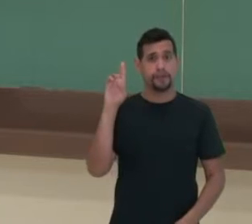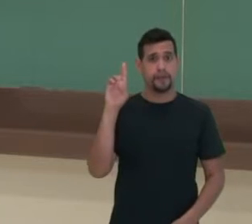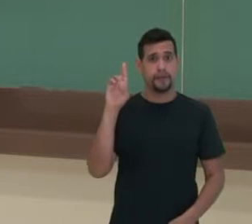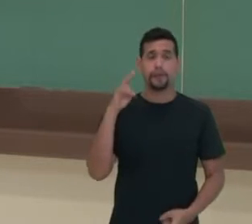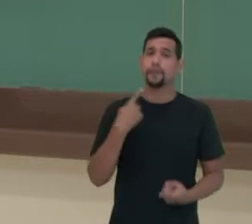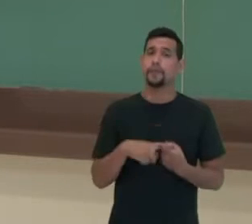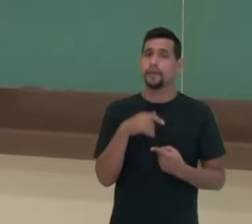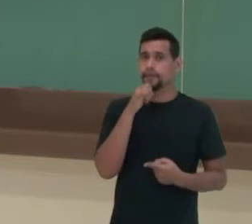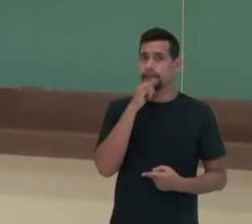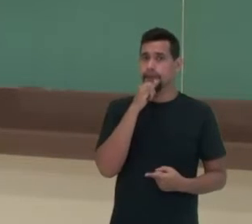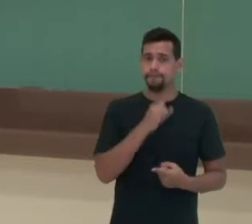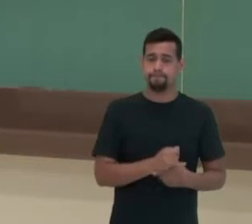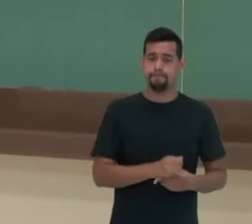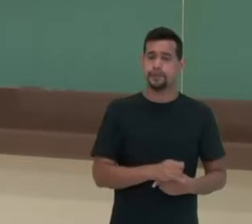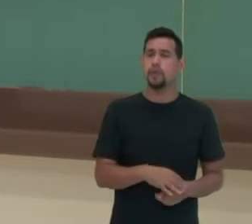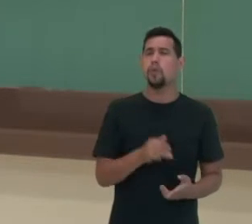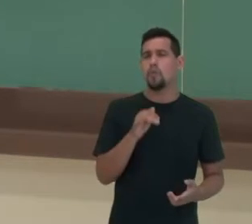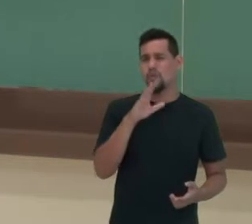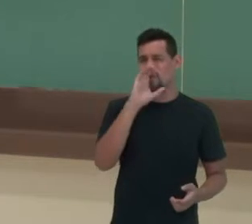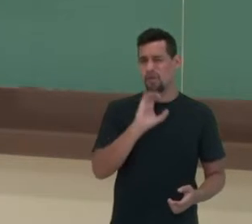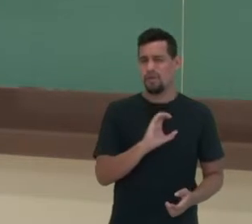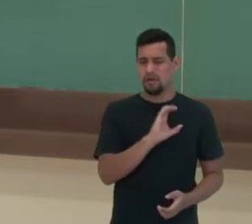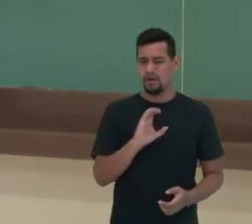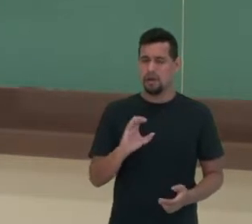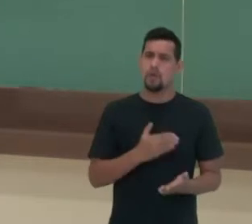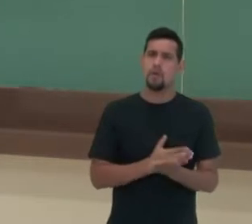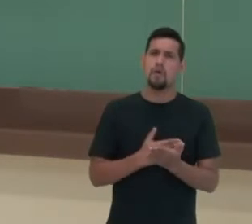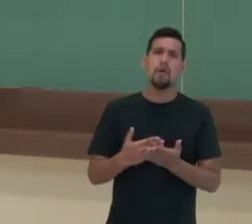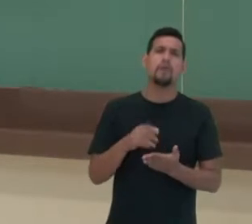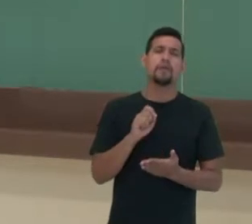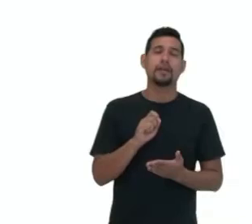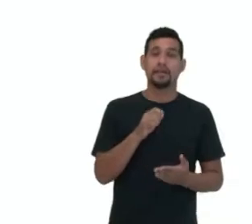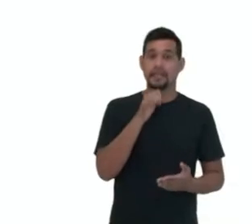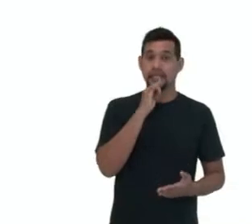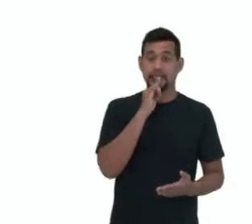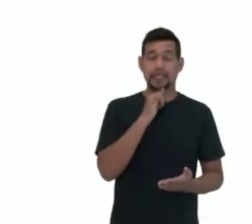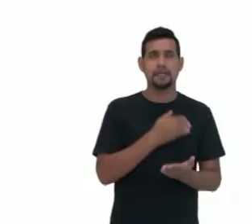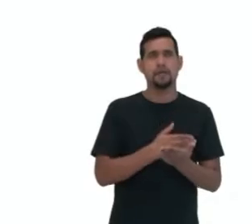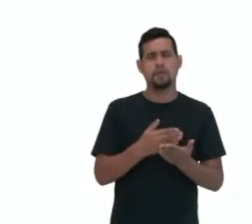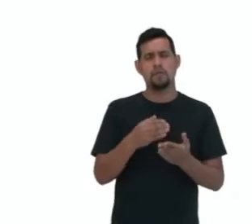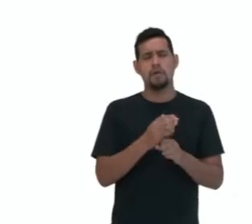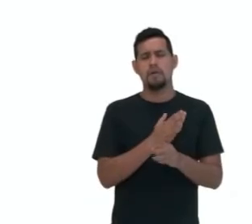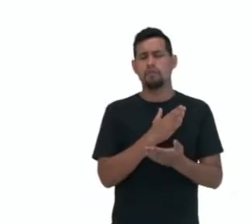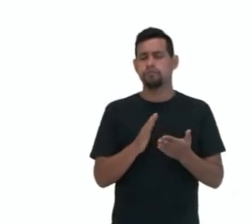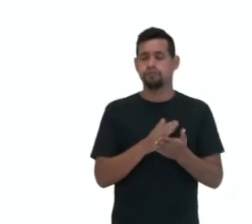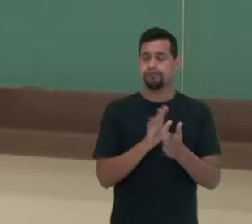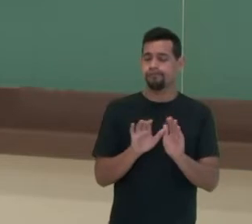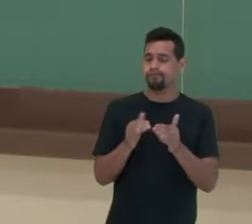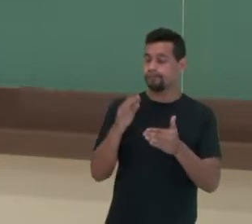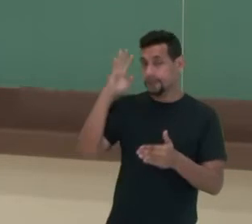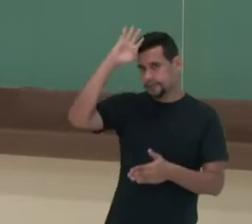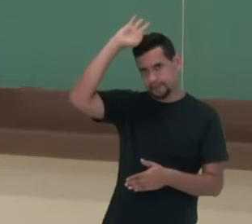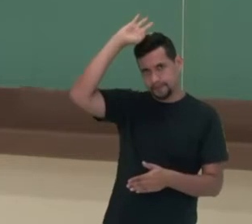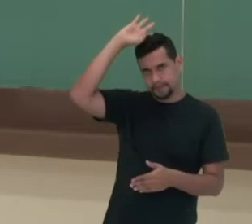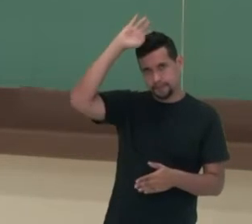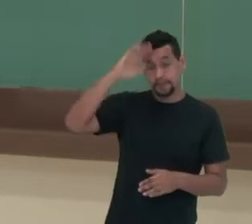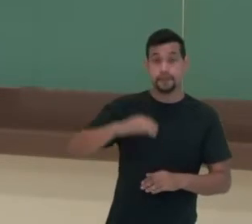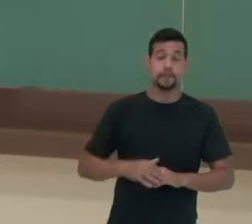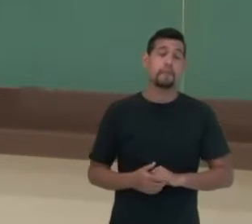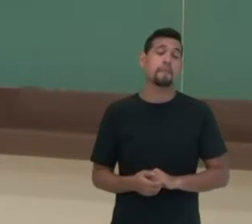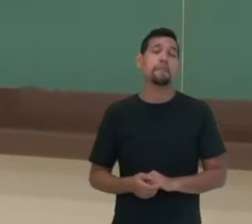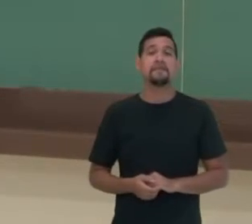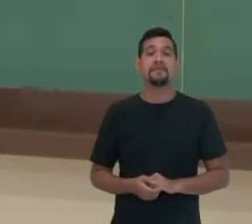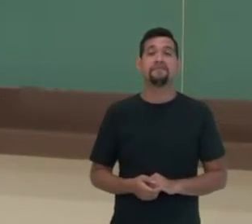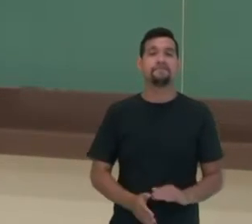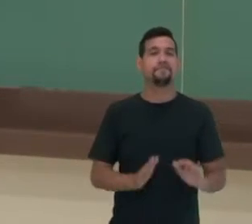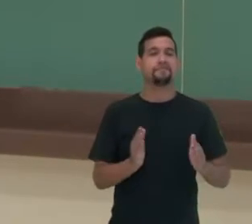afinal, o cristianismo teve seu surgimento e início de sua consolidação ainda durante o Império Romano. Vamos